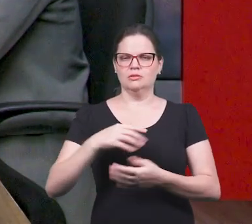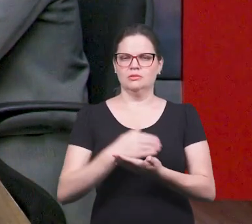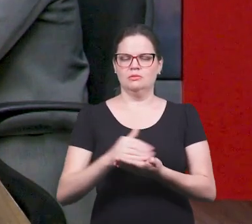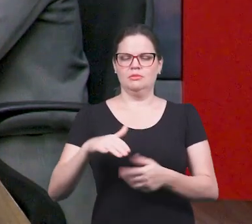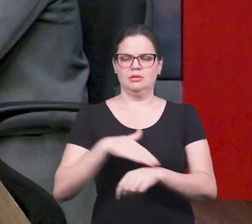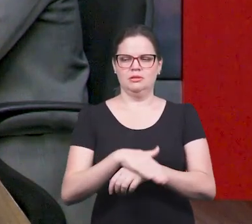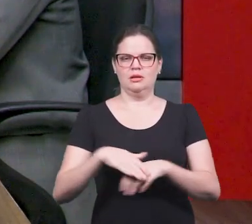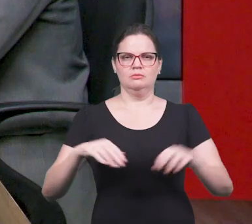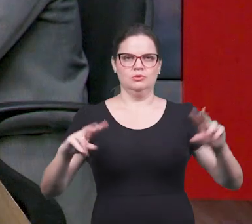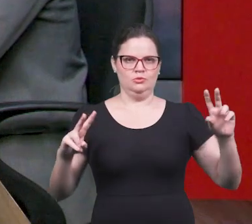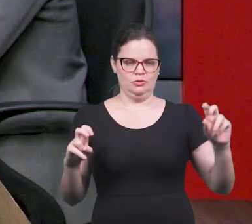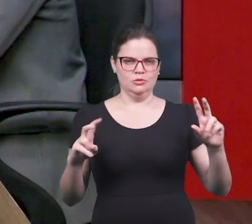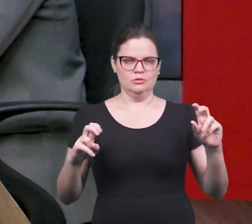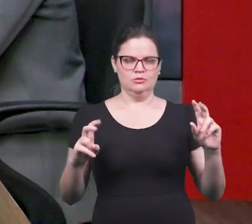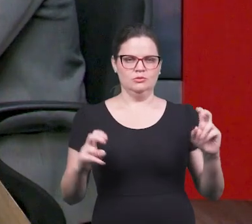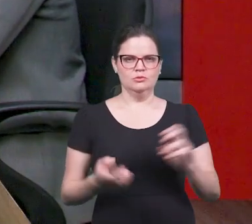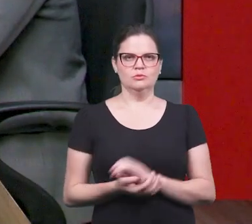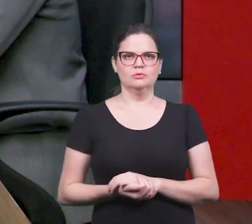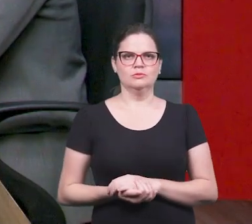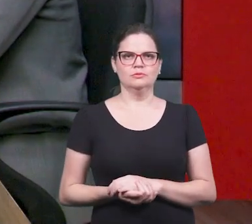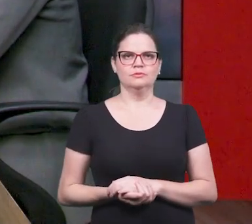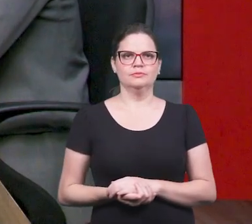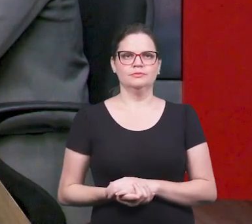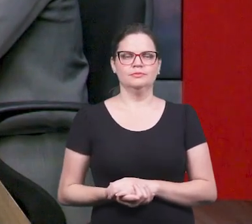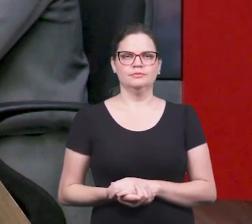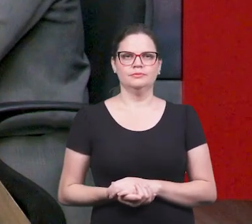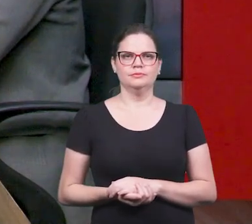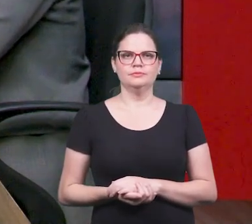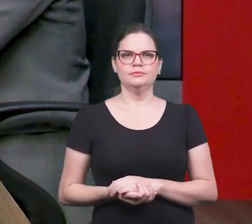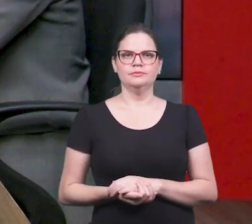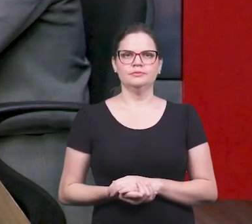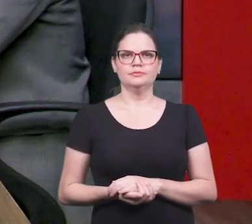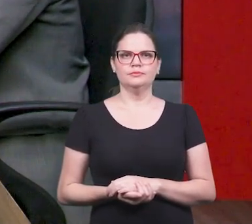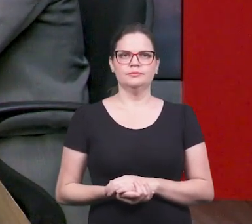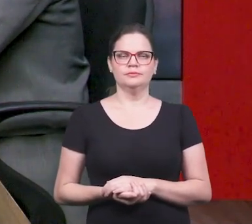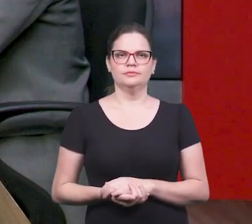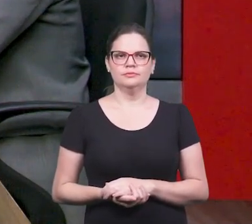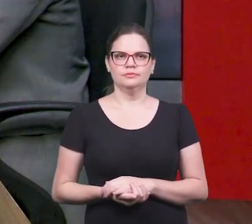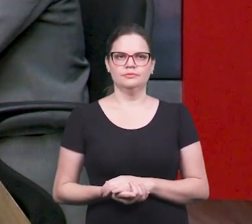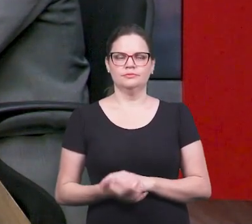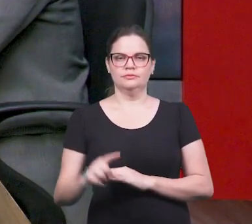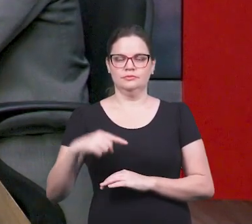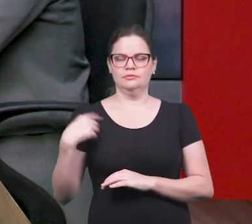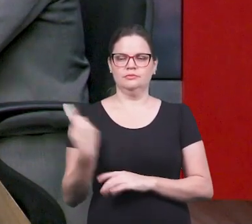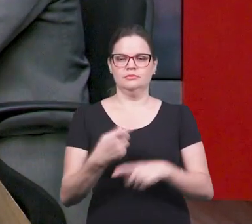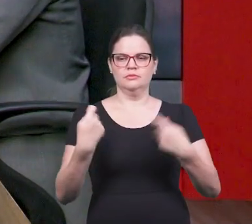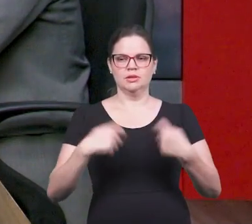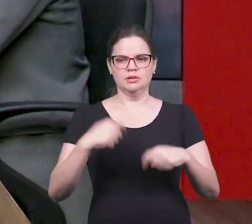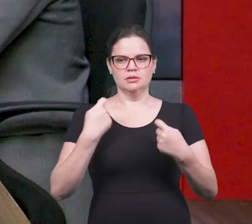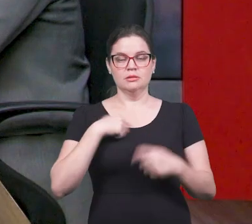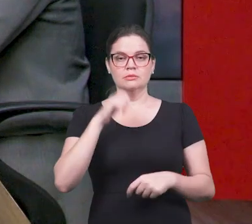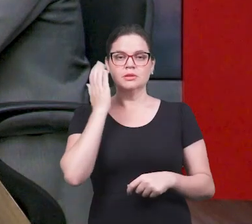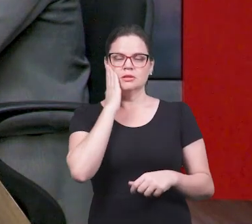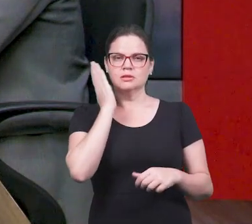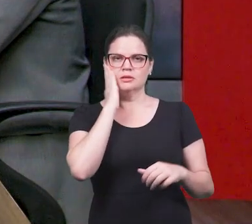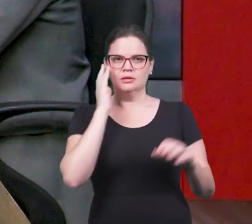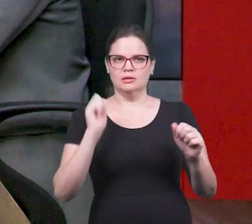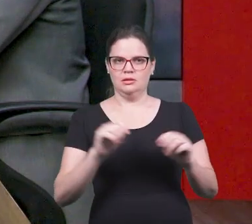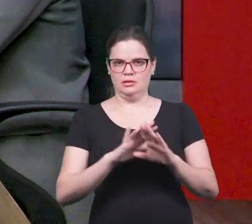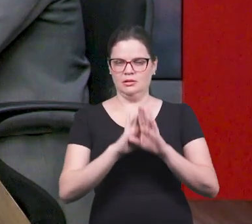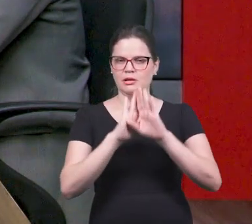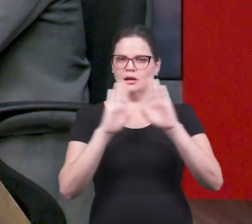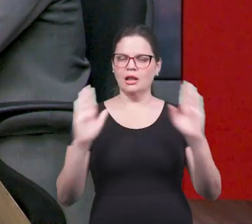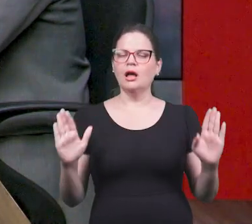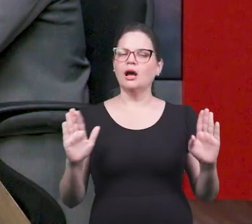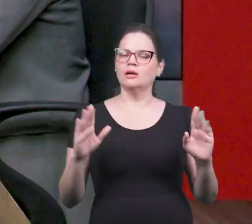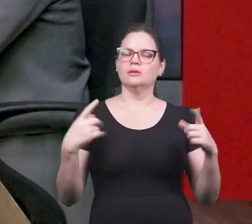né, propriamente dito, que nós façamos algumas considerações, até para o entendimento daqueles que estão, né, nos